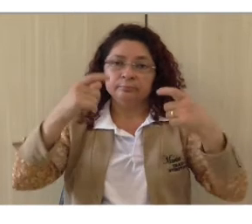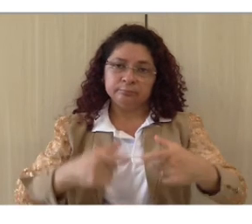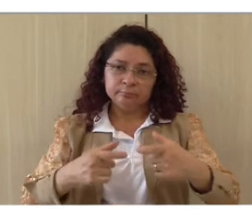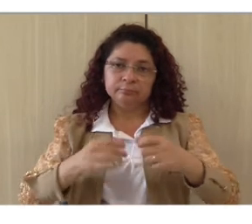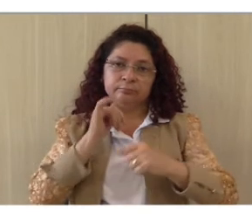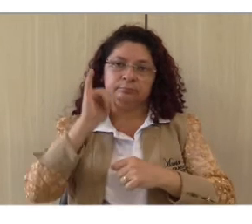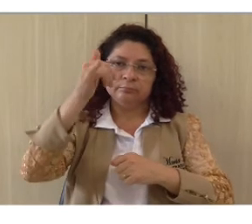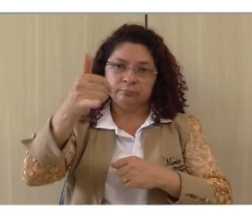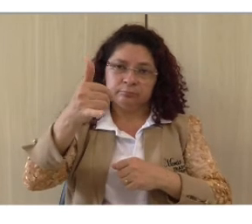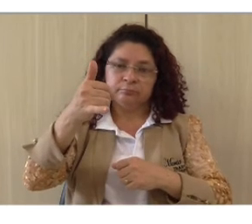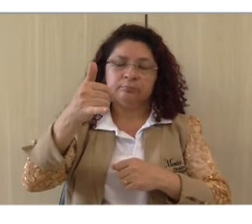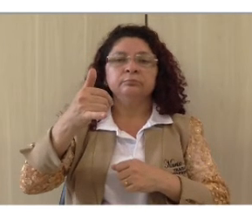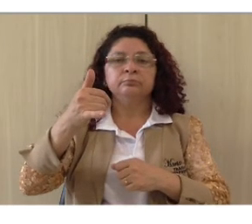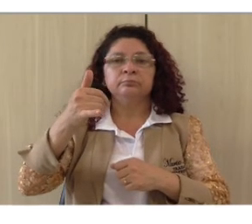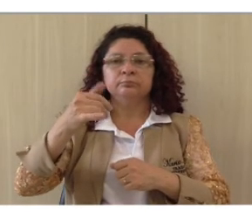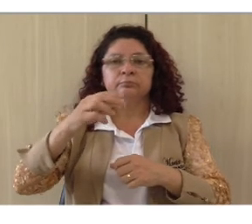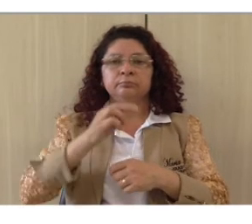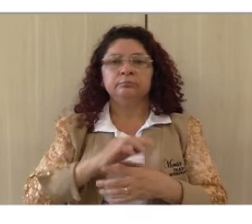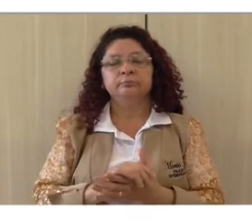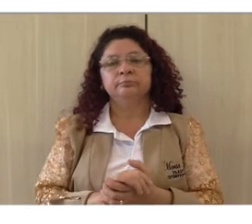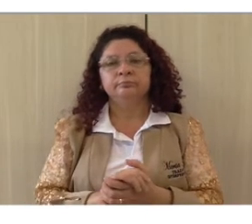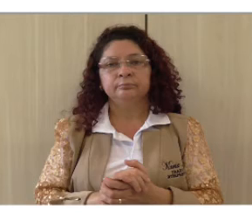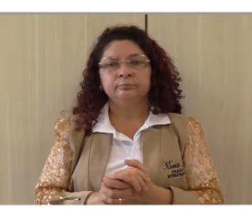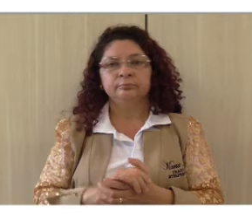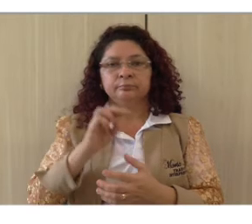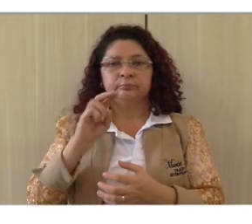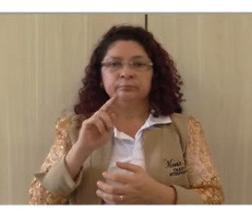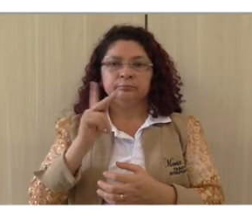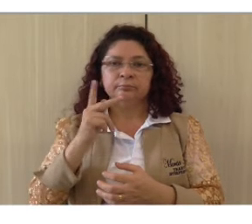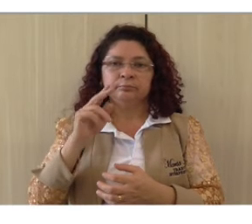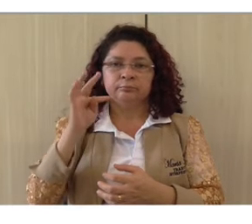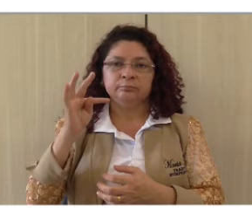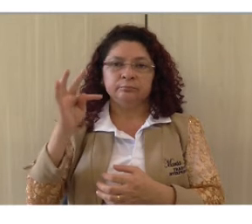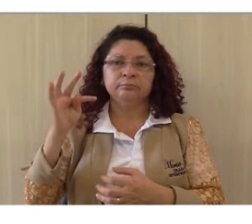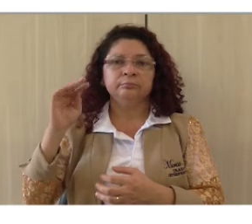serem divulgados no endereço eletrônico